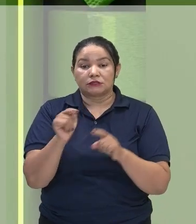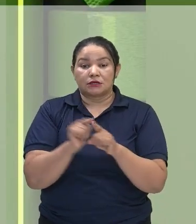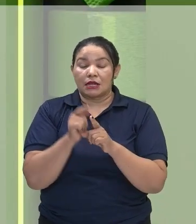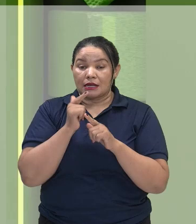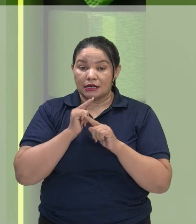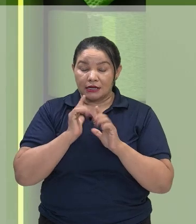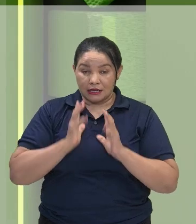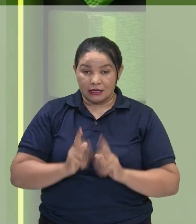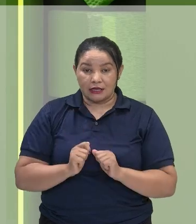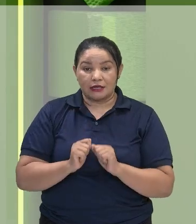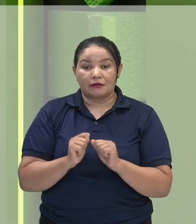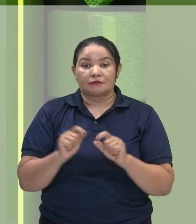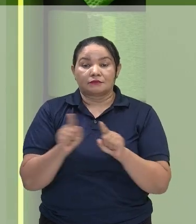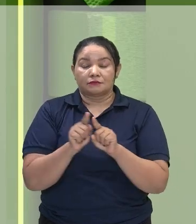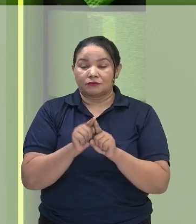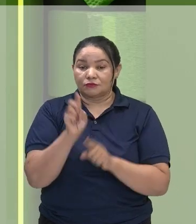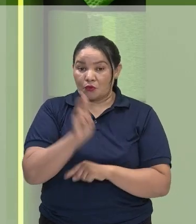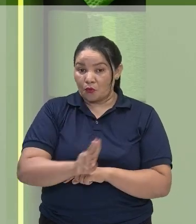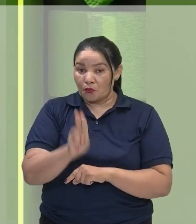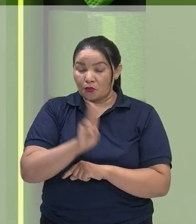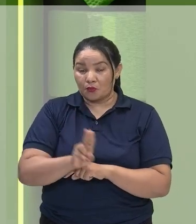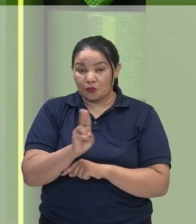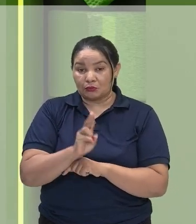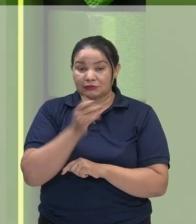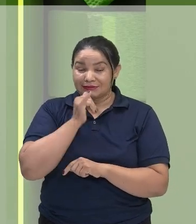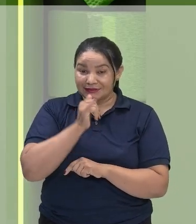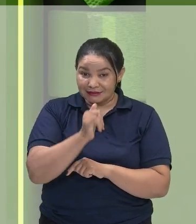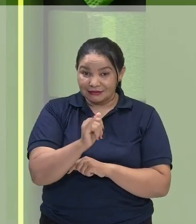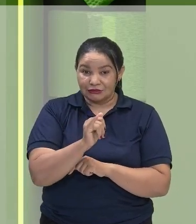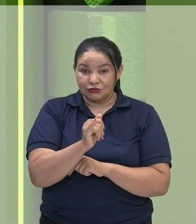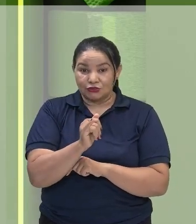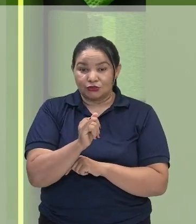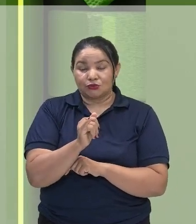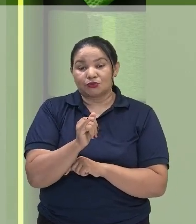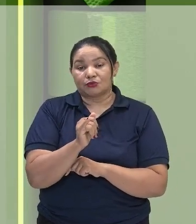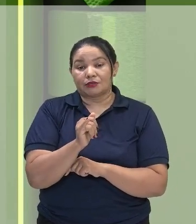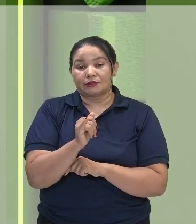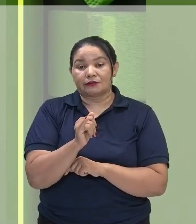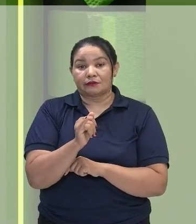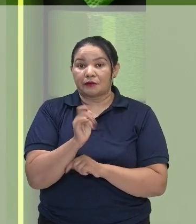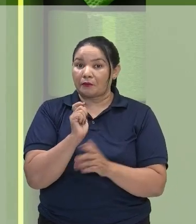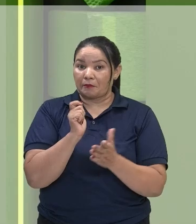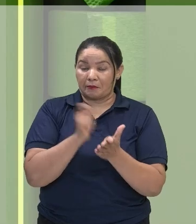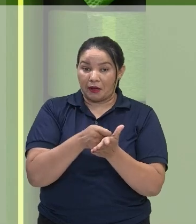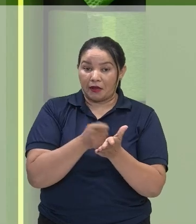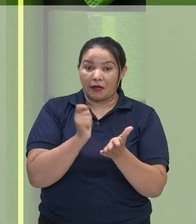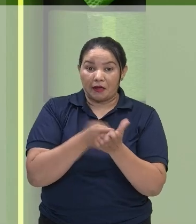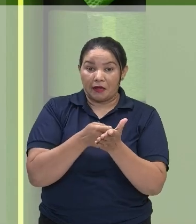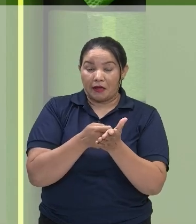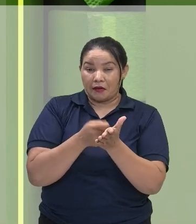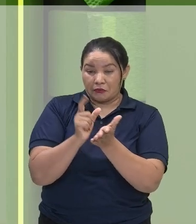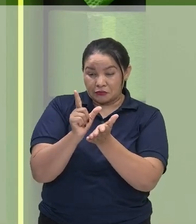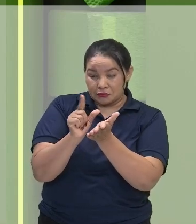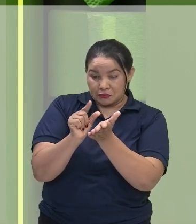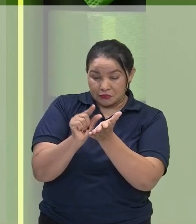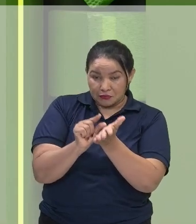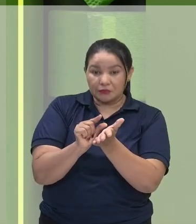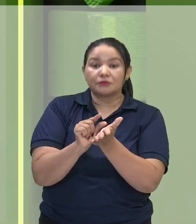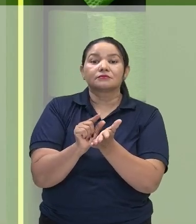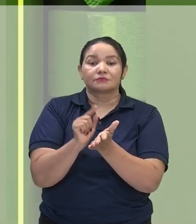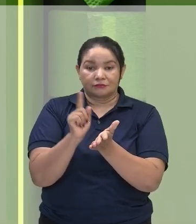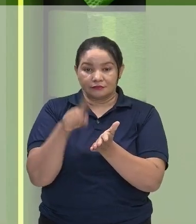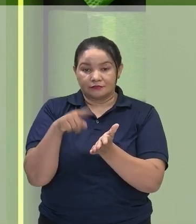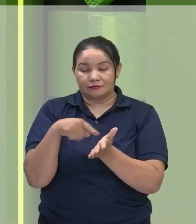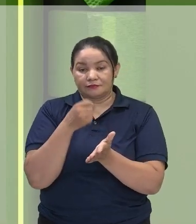o consumo de eletricidade, né, na prática, ou seja, no pagamento, vai ser ali muito mais